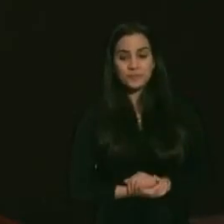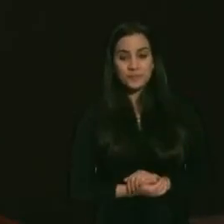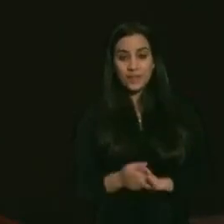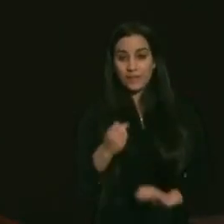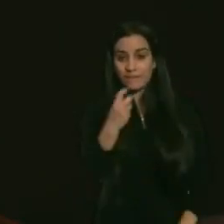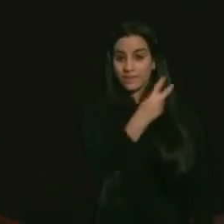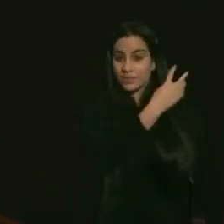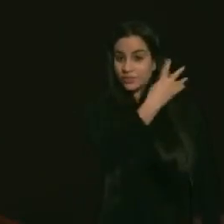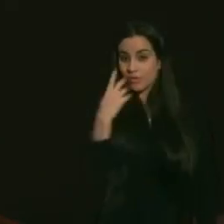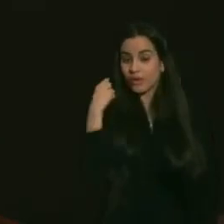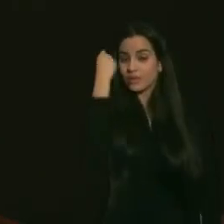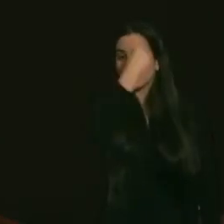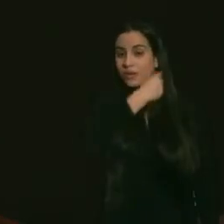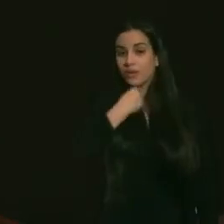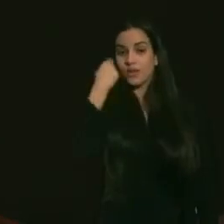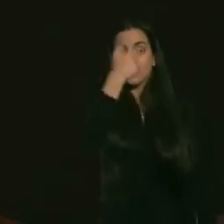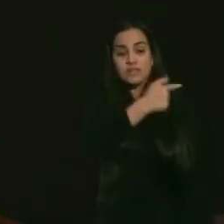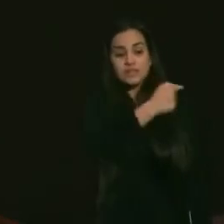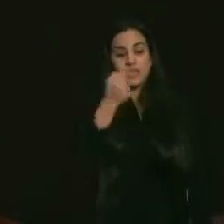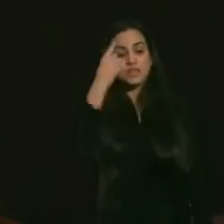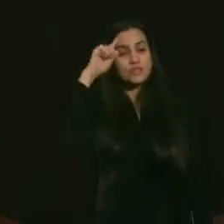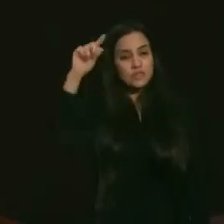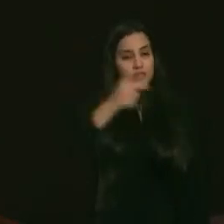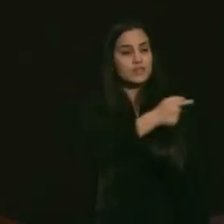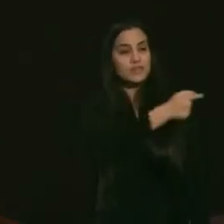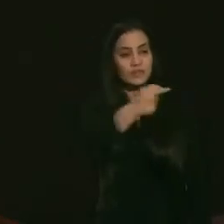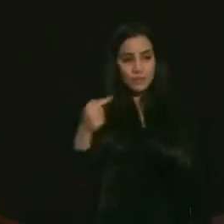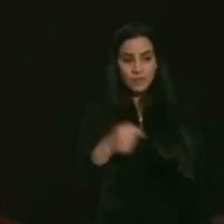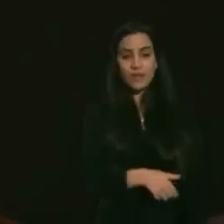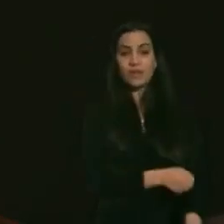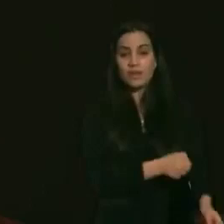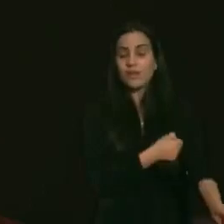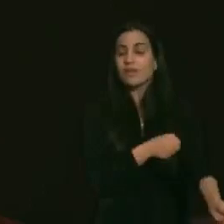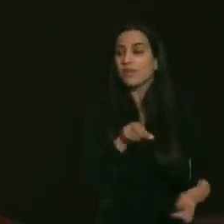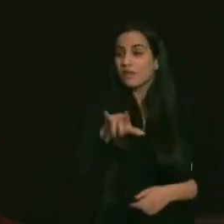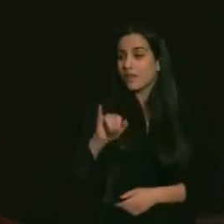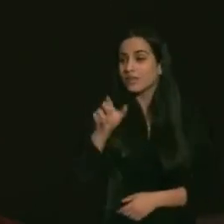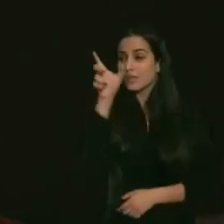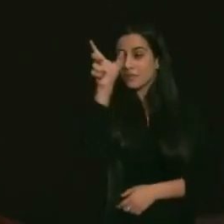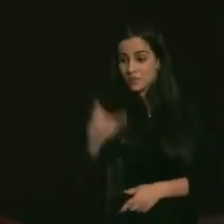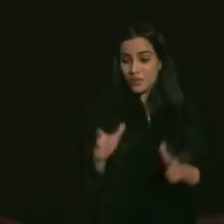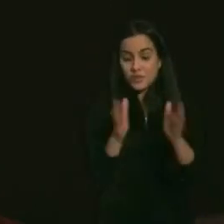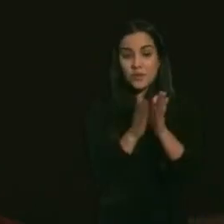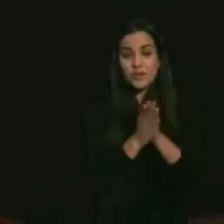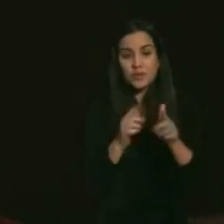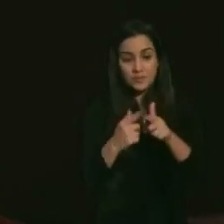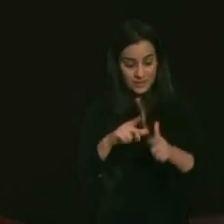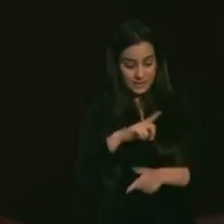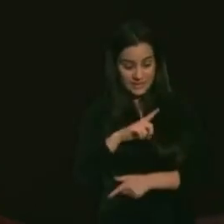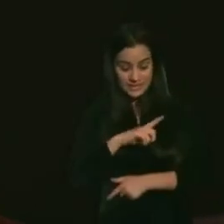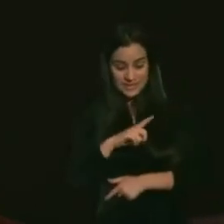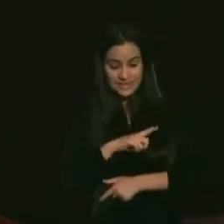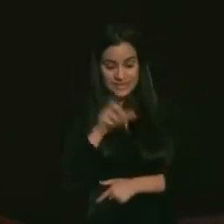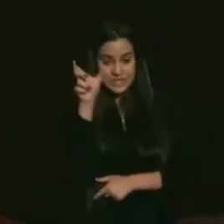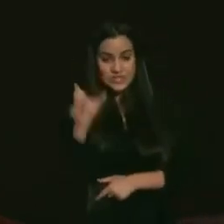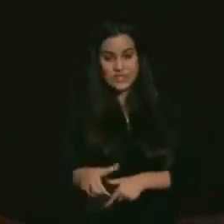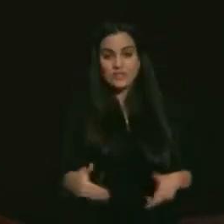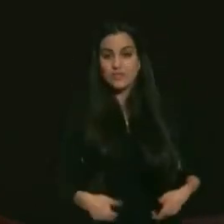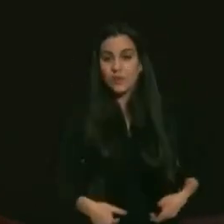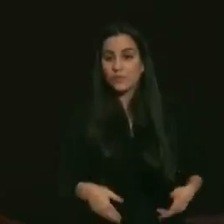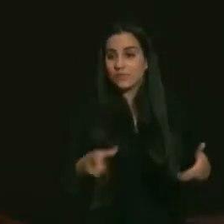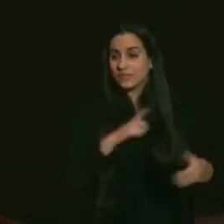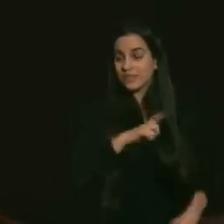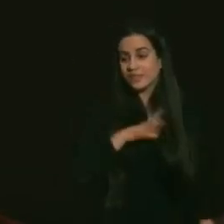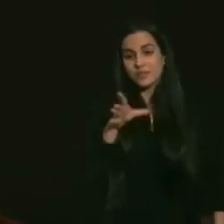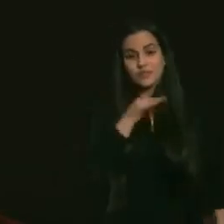24 horas, os 7 dias da semana, vai ter gente orando, porque existem famintos neste lugar. Existem